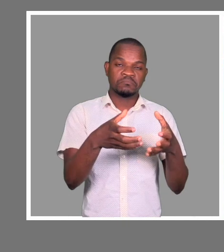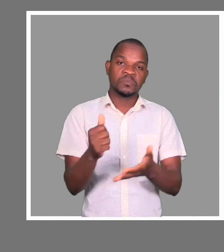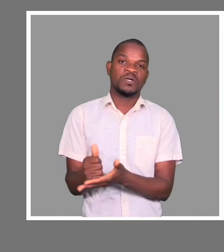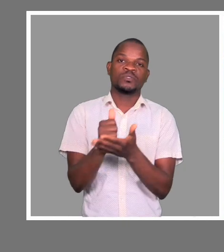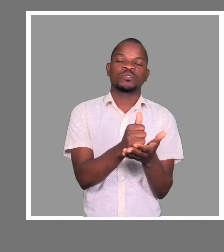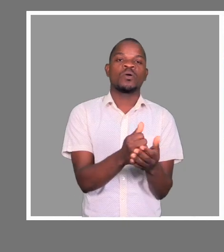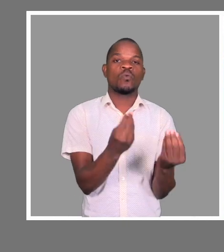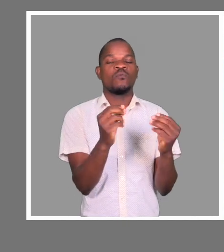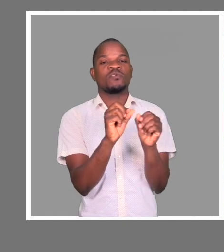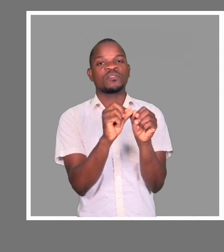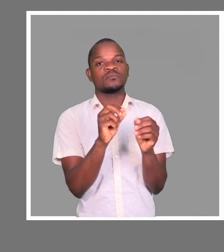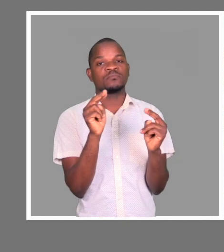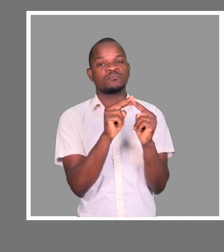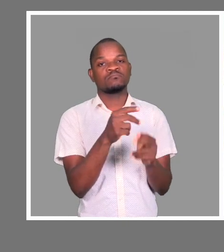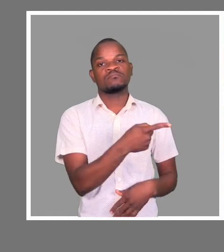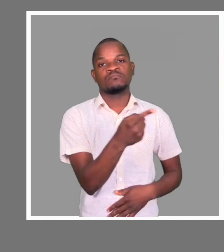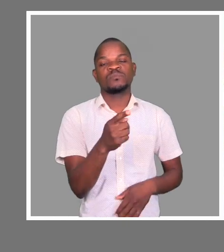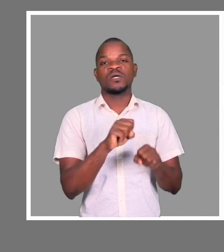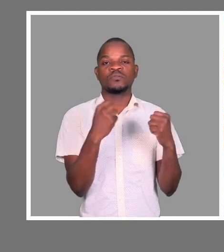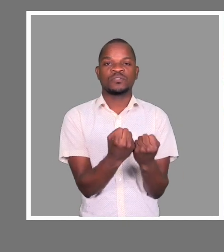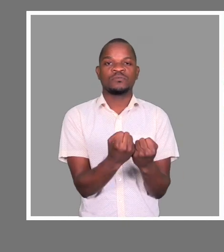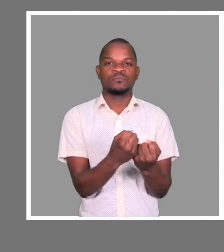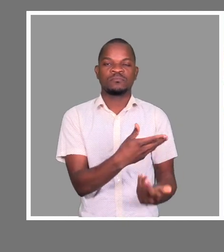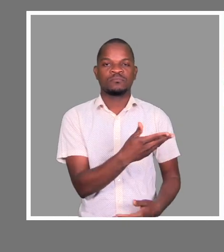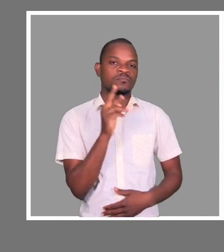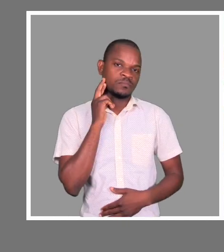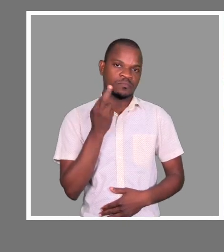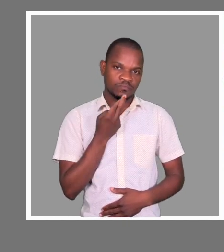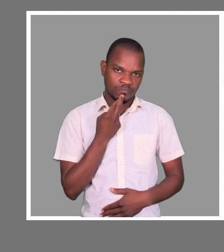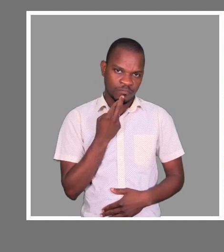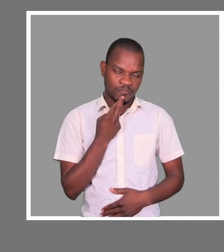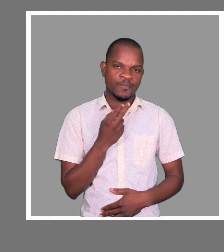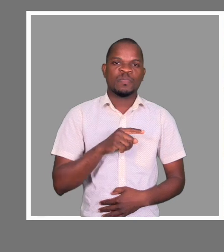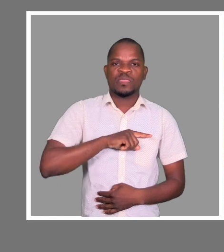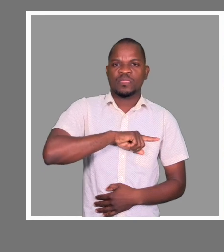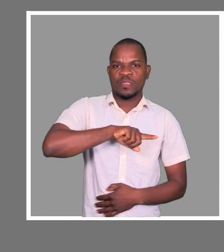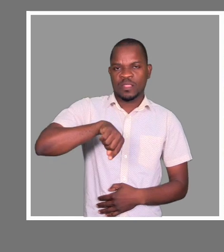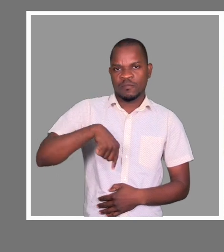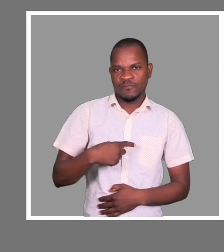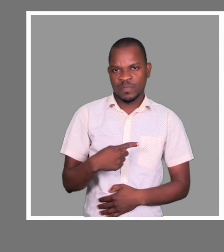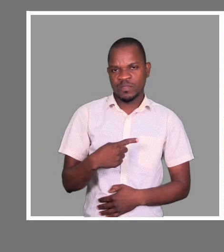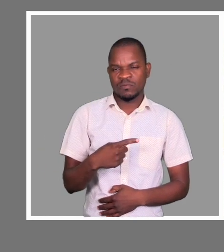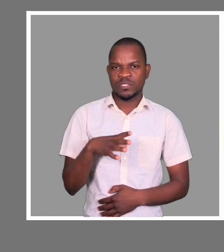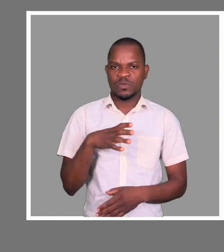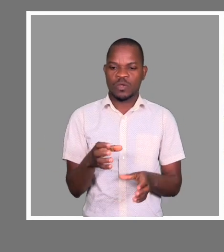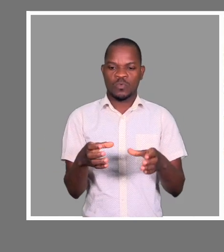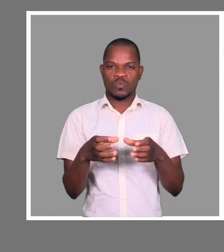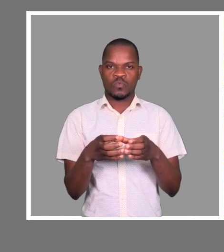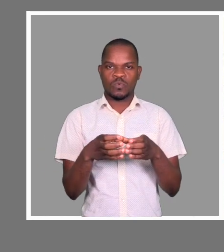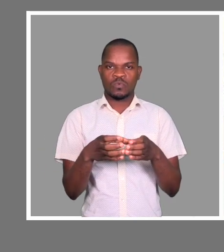mais sobre a vossa associação? Nós temos um grupo no Facebook, Família de Superação.